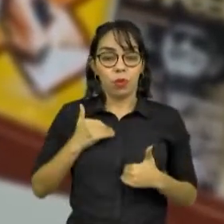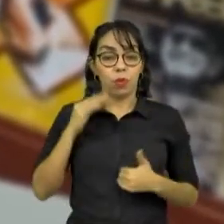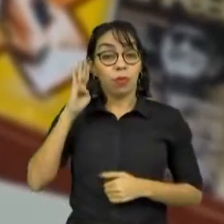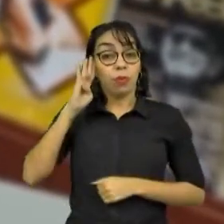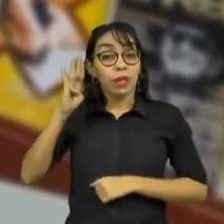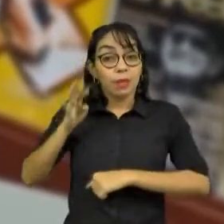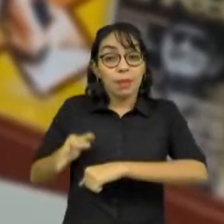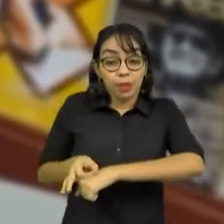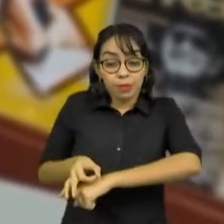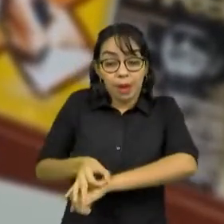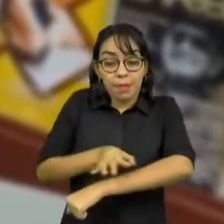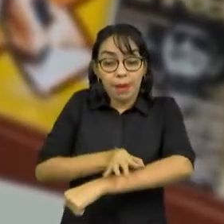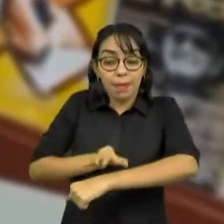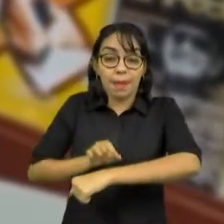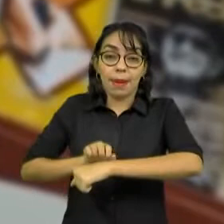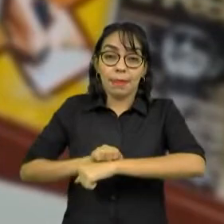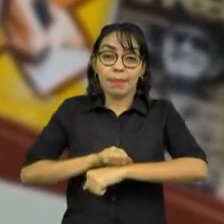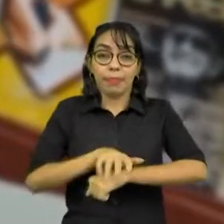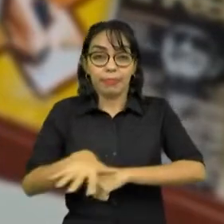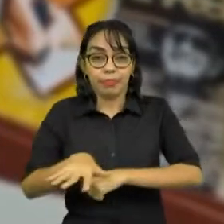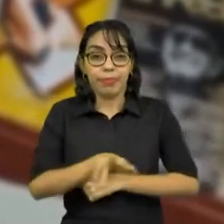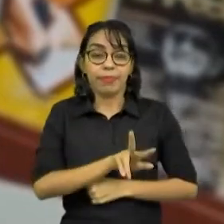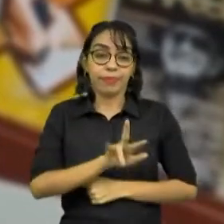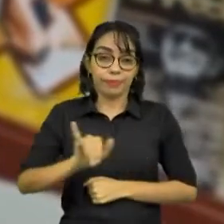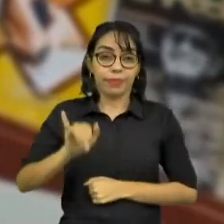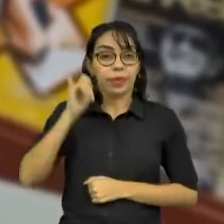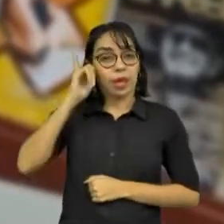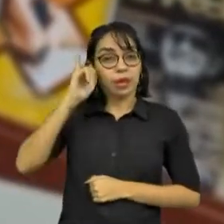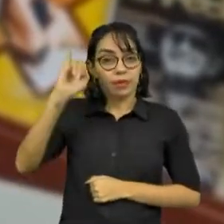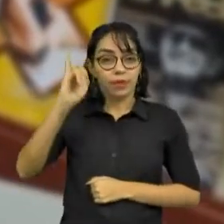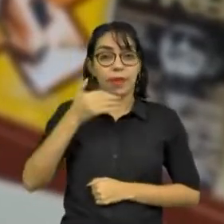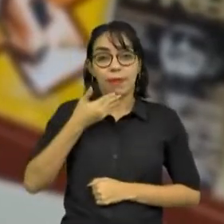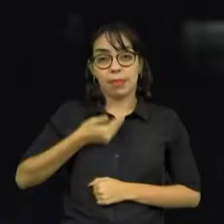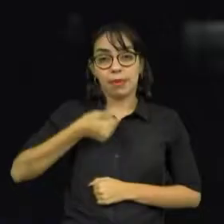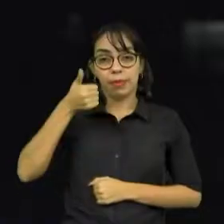cutâneas, né, das lesões de pele e das lesões de mucosa.